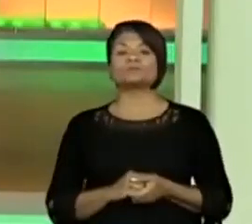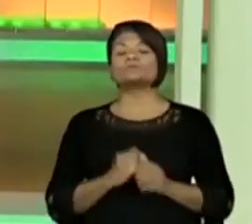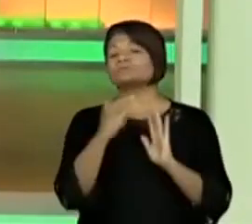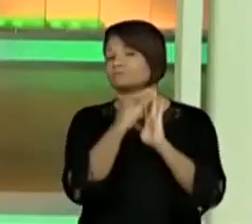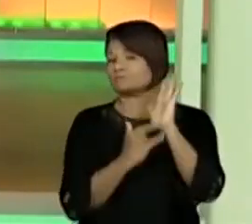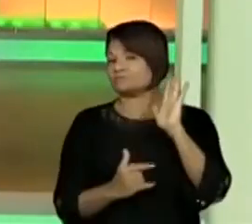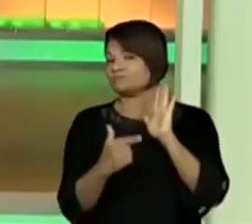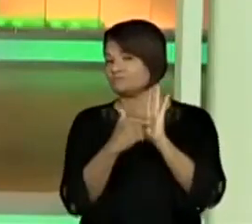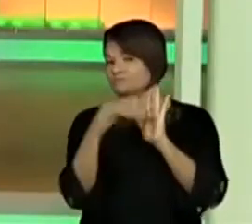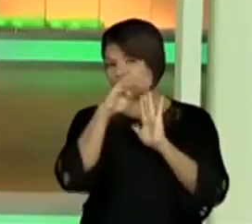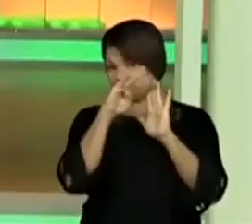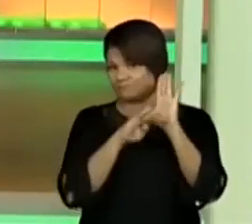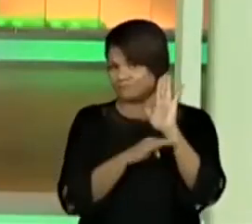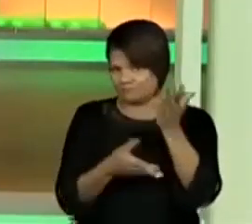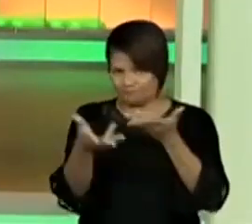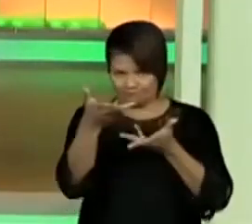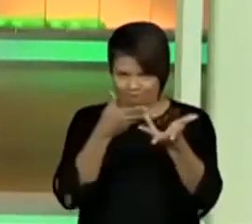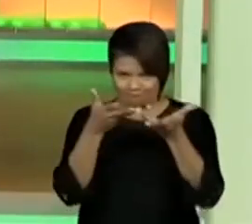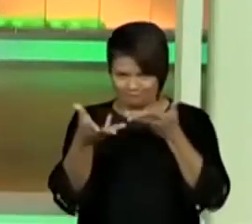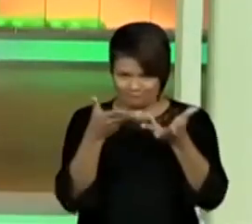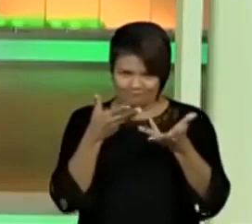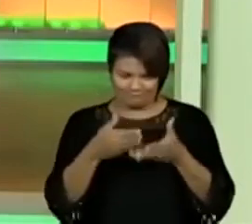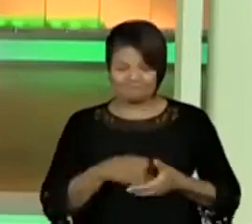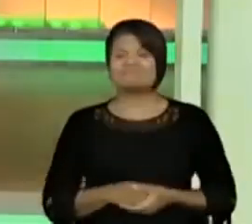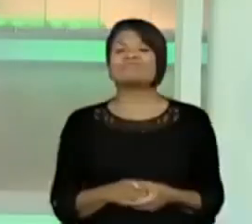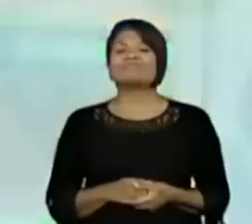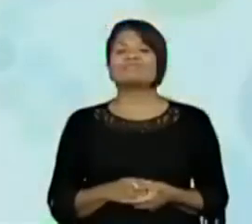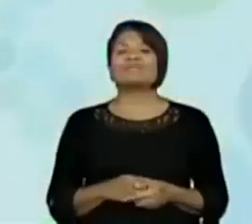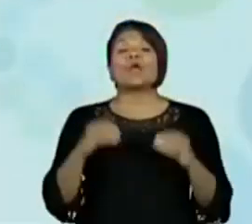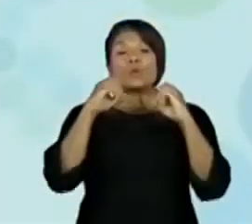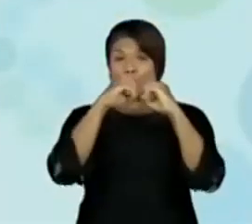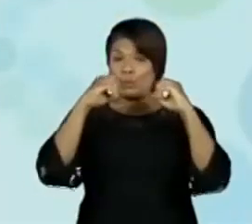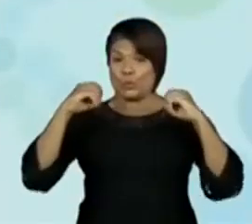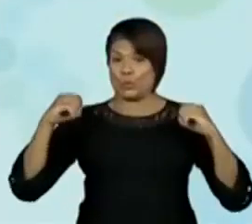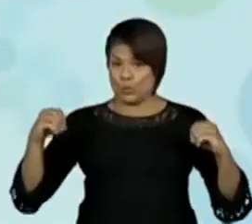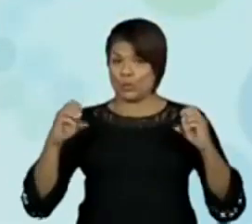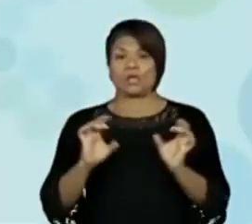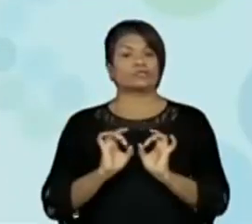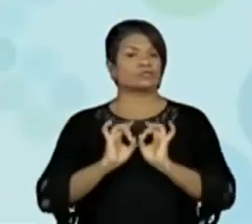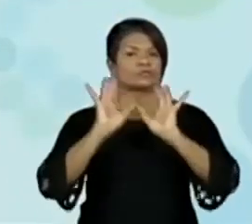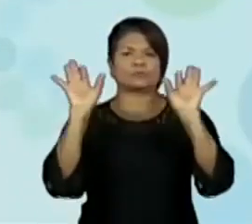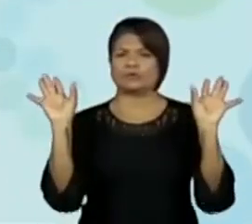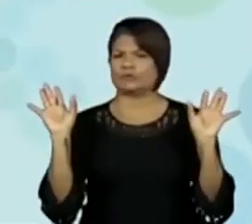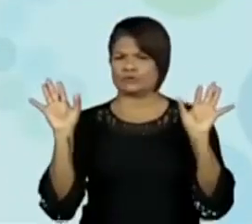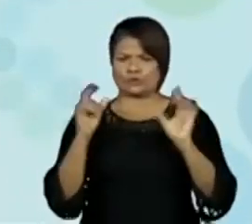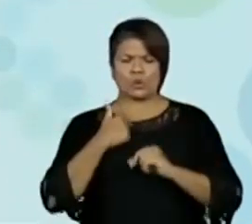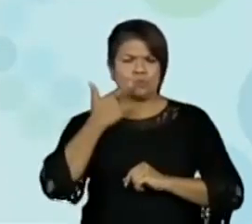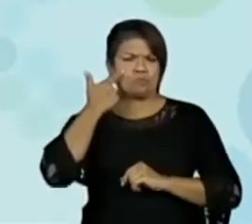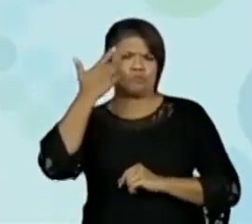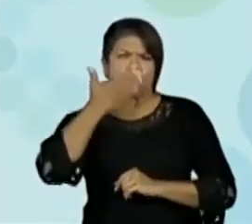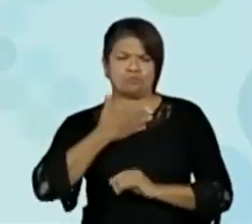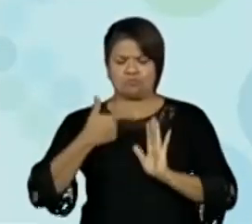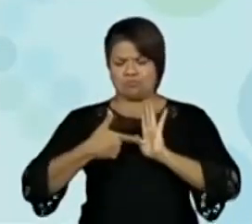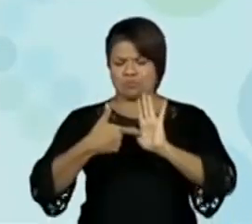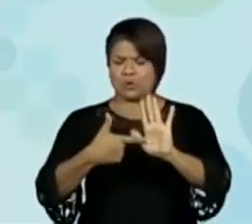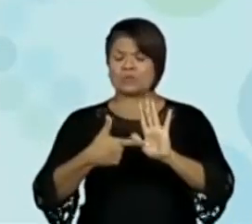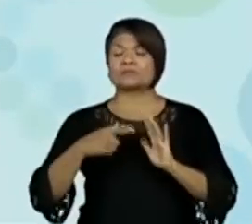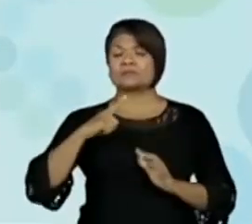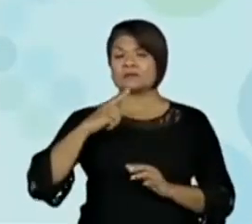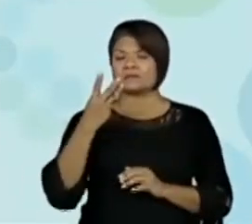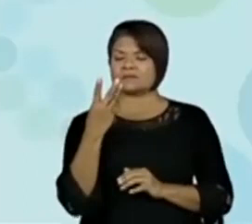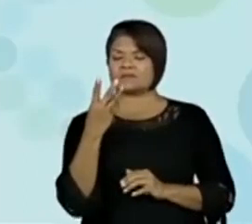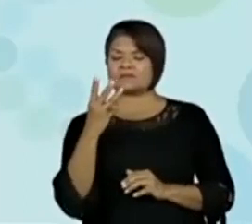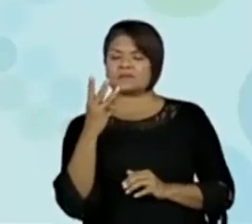trazer, vamos compartilhar junto. O Google disponibilizou uma amostra de imagens em